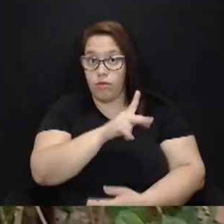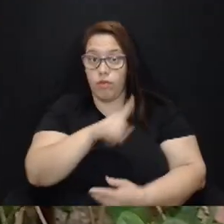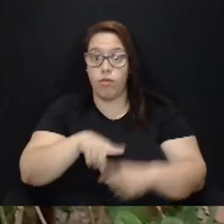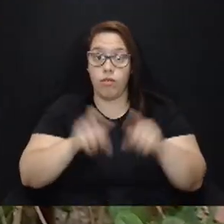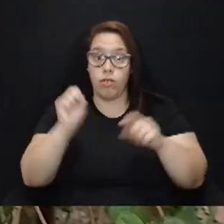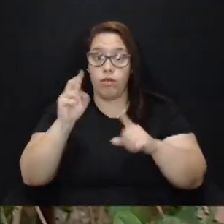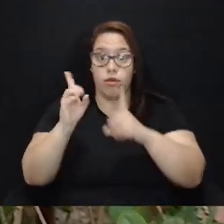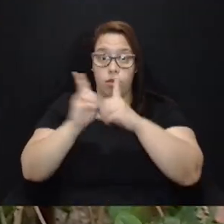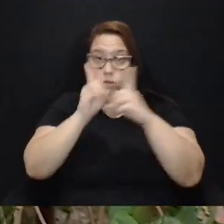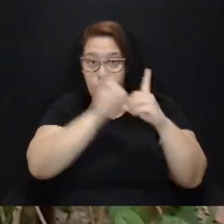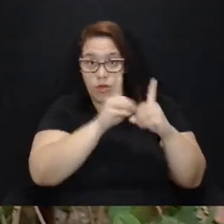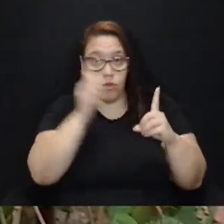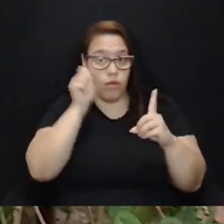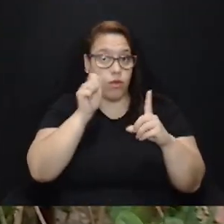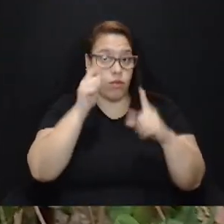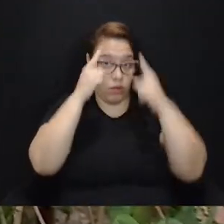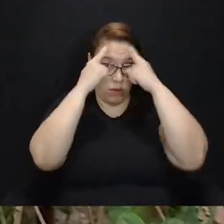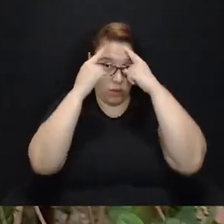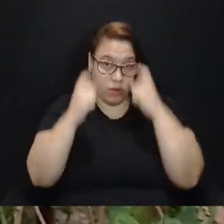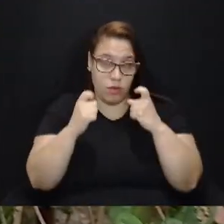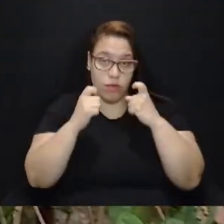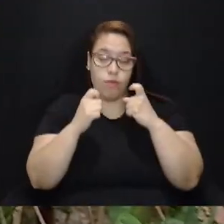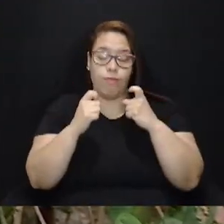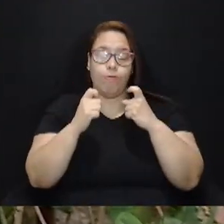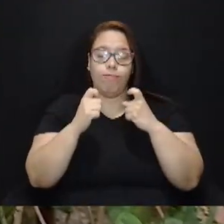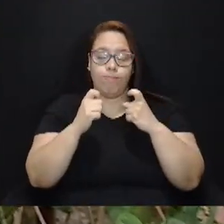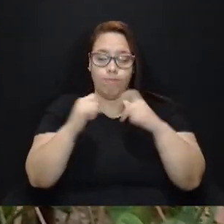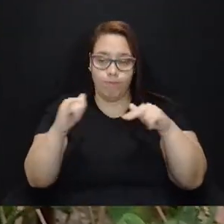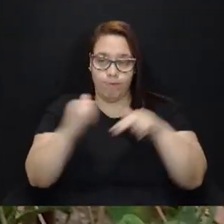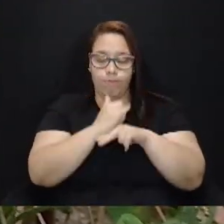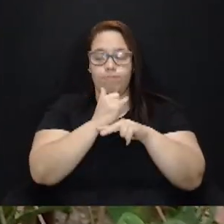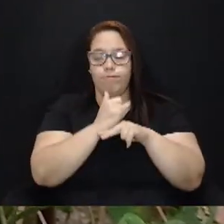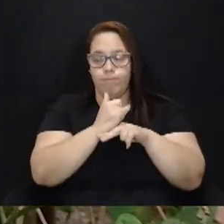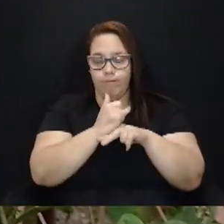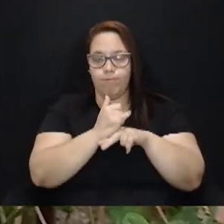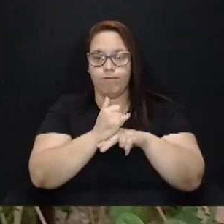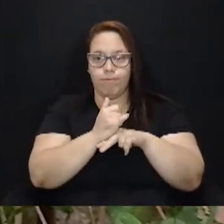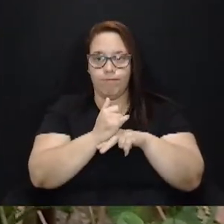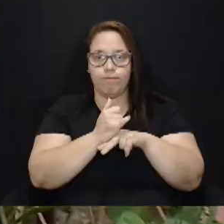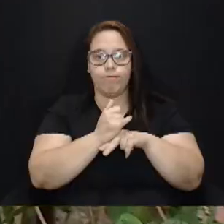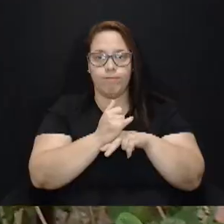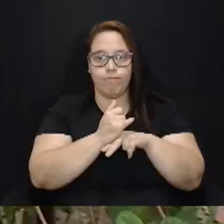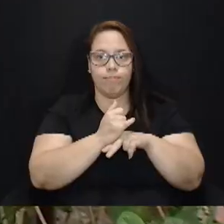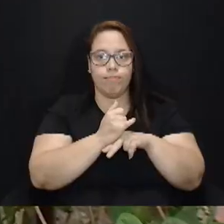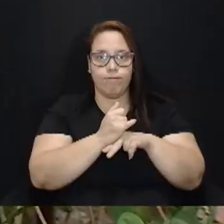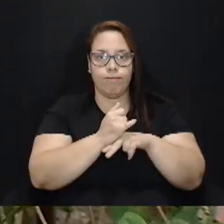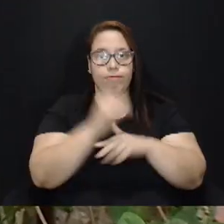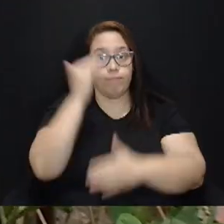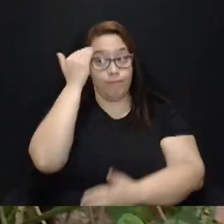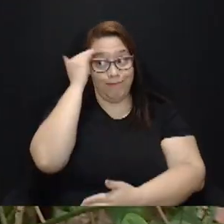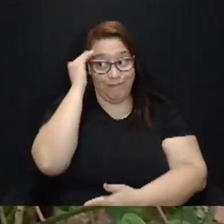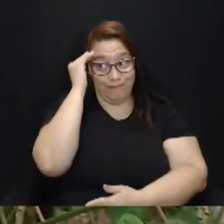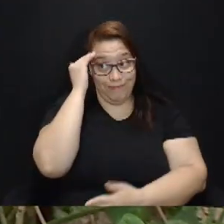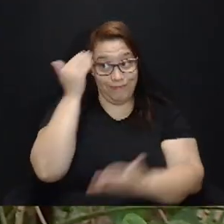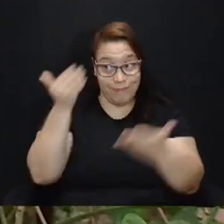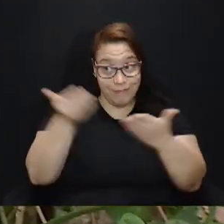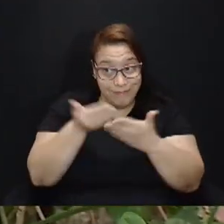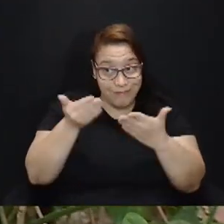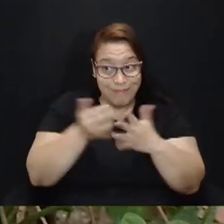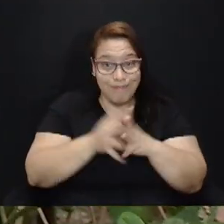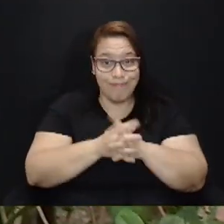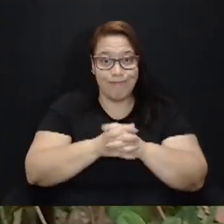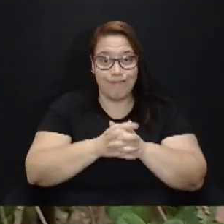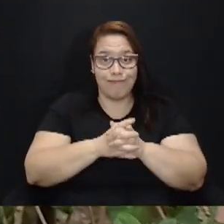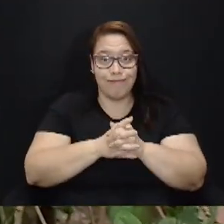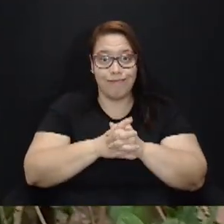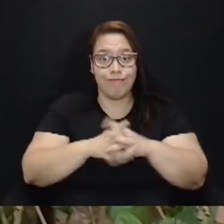mulheres que sofriam vítimas de violência. E ela pretendia isso. E hoje, com toda essa luta, nós